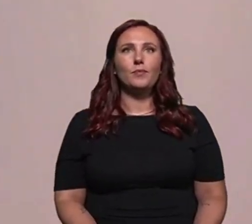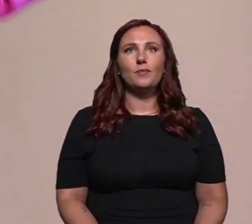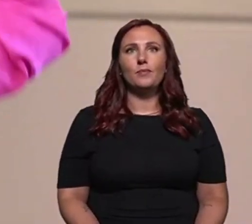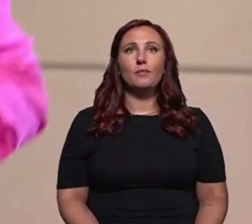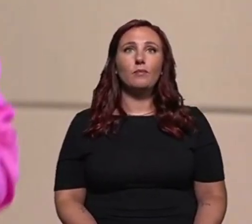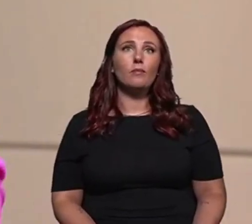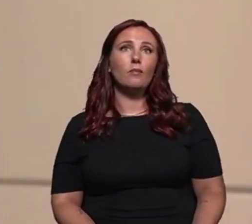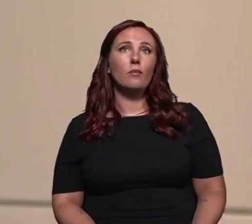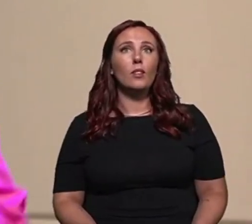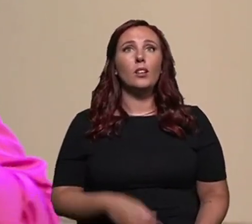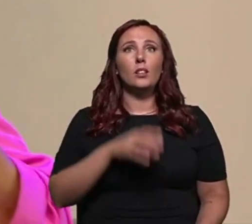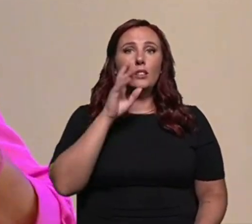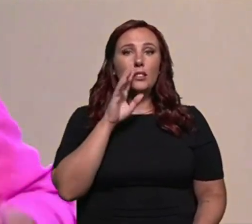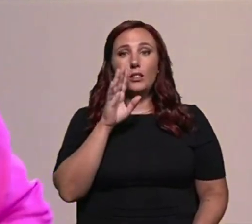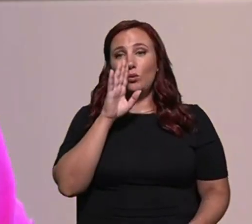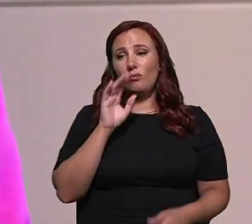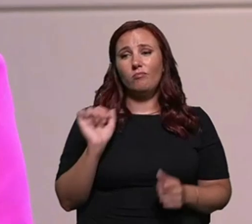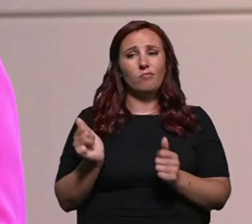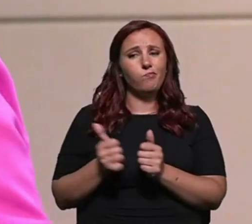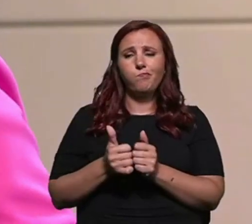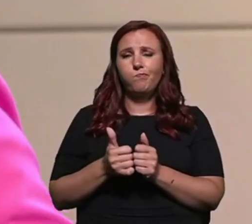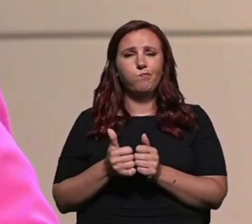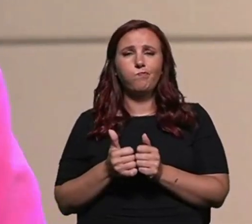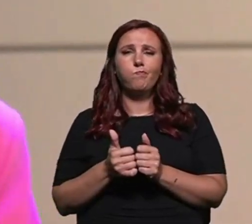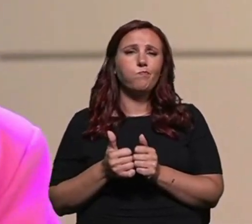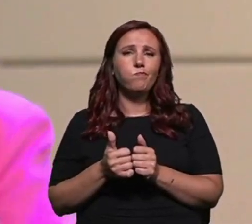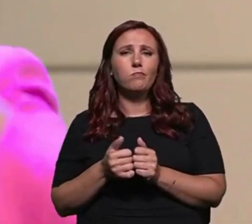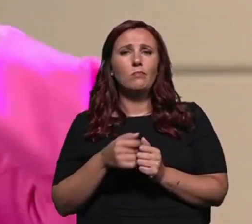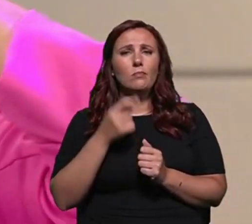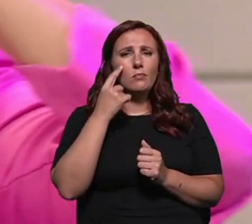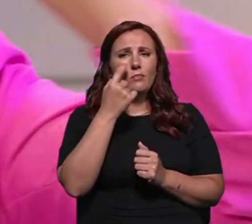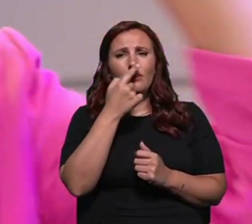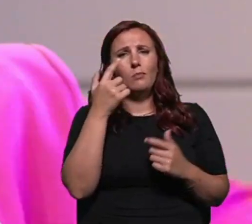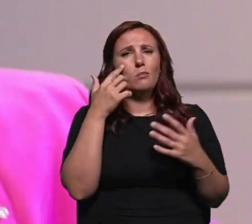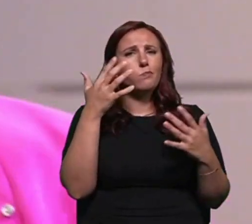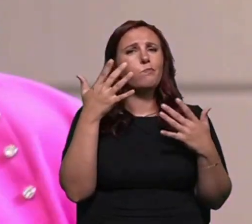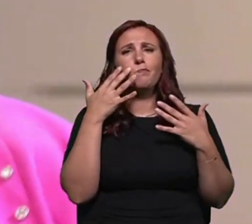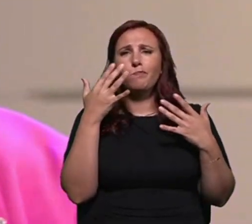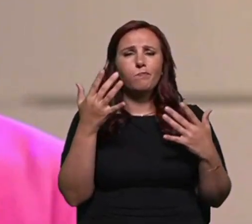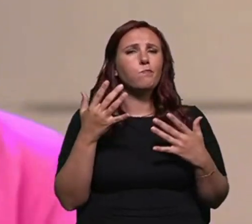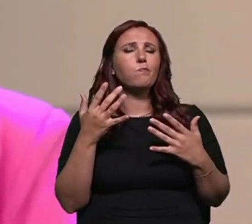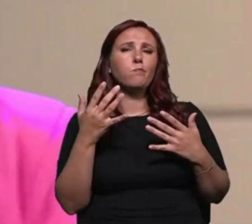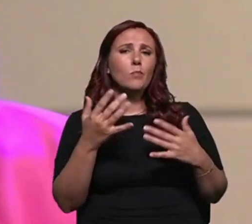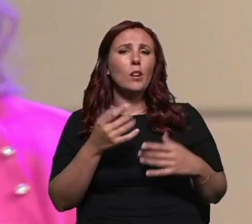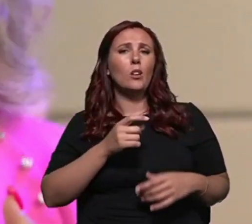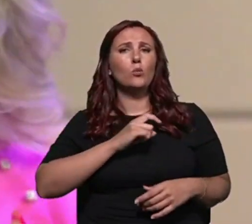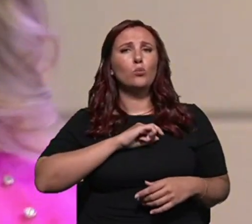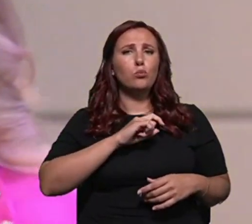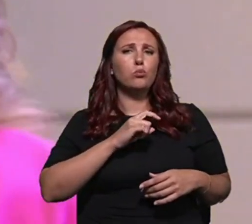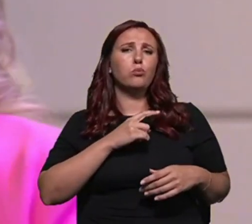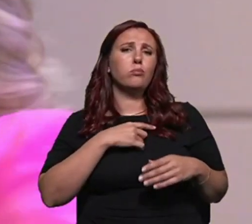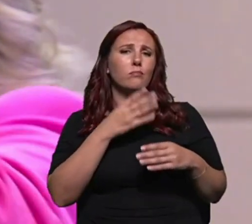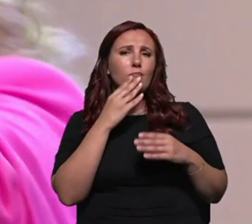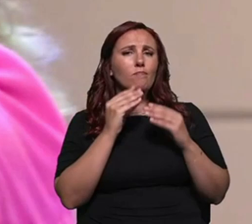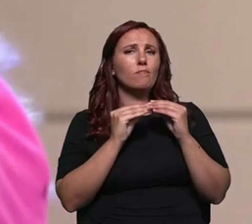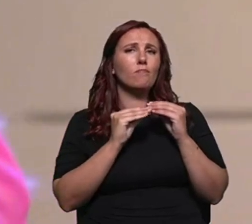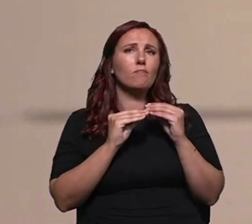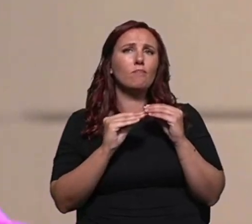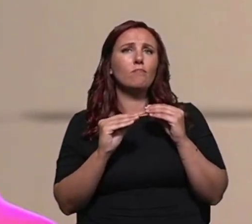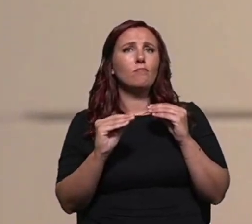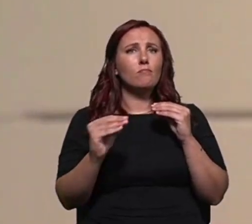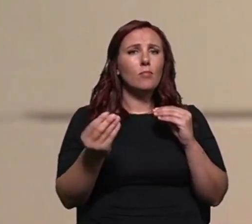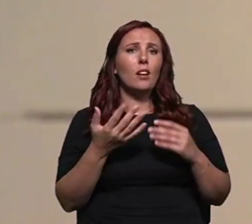quando eu não deé a meu lado meus olhos deixam de brilhar meu coração fica calado só